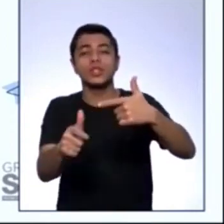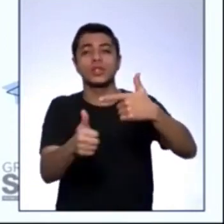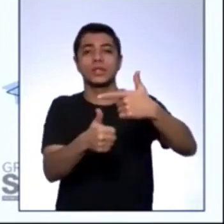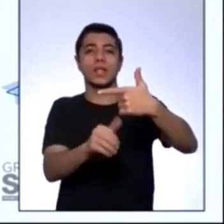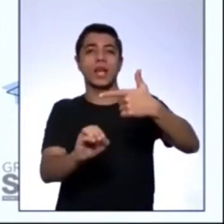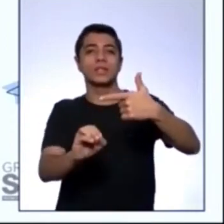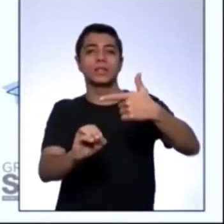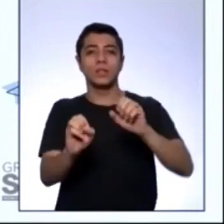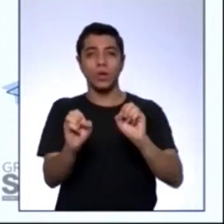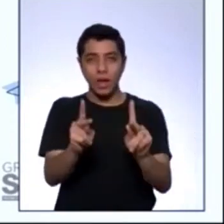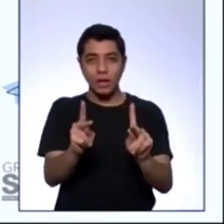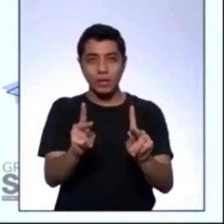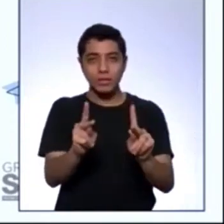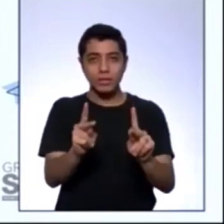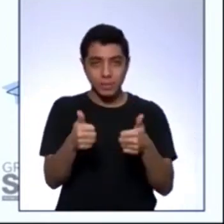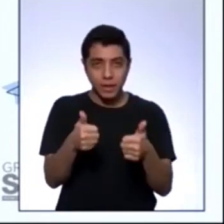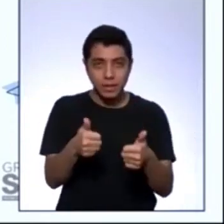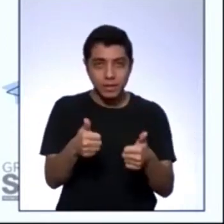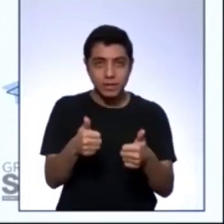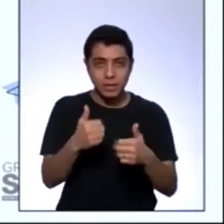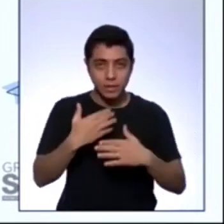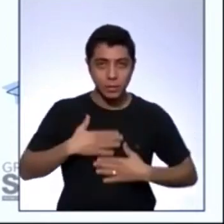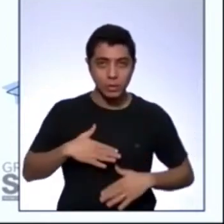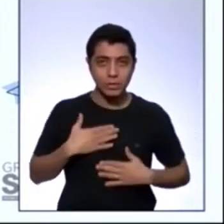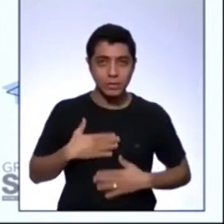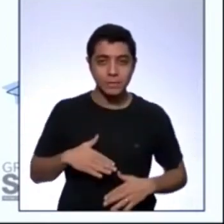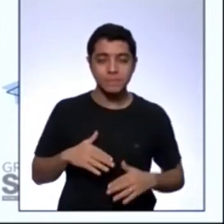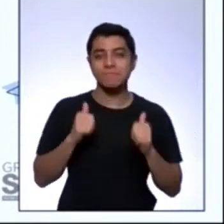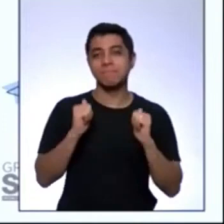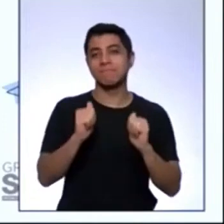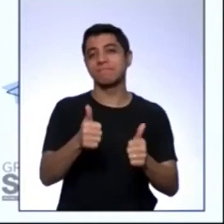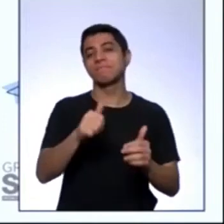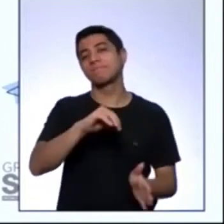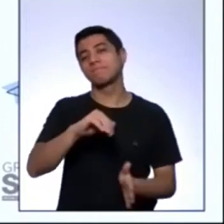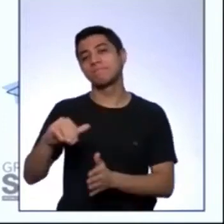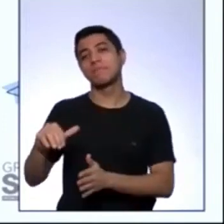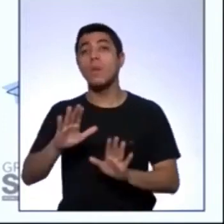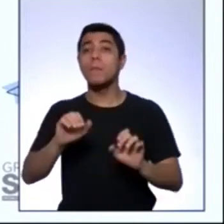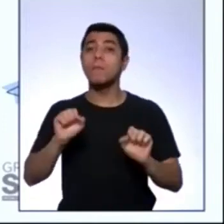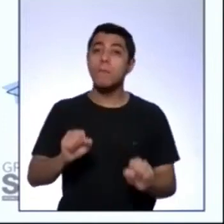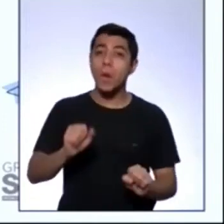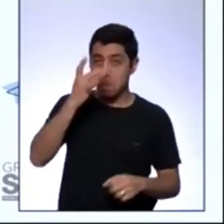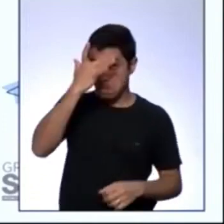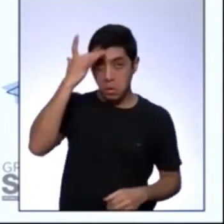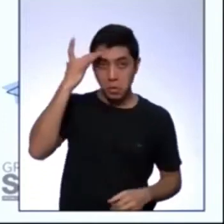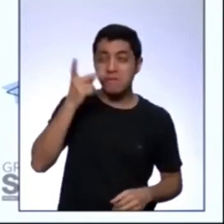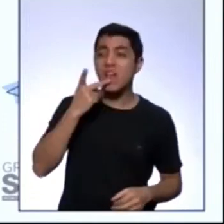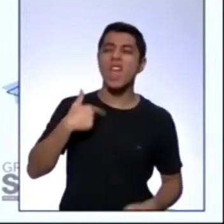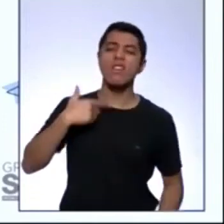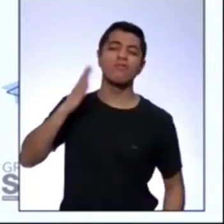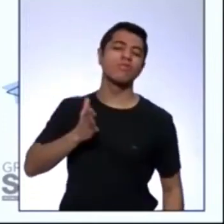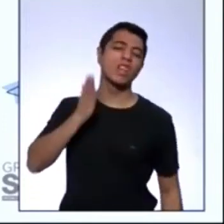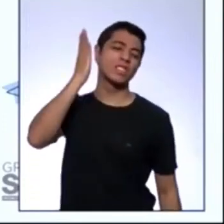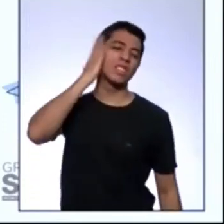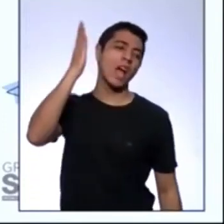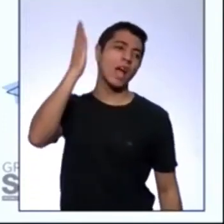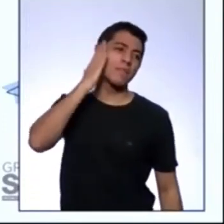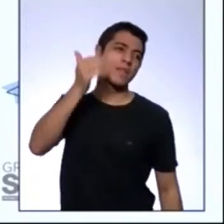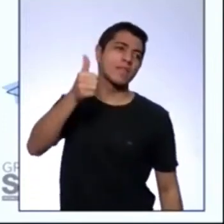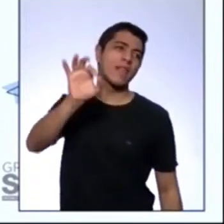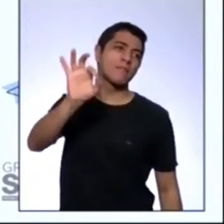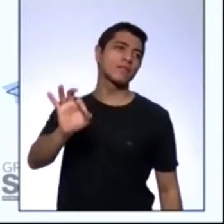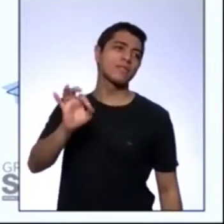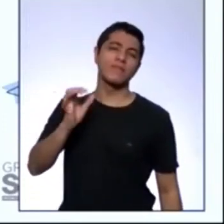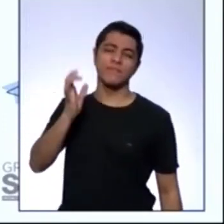Beleza de boa rapaz aí alguém vai falar assim para mim mas essa essa eu já sabia pro feed anelzinho